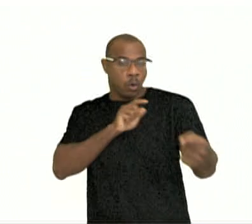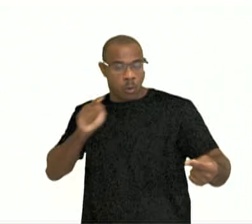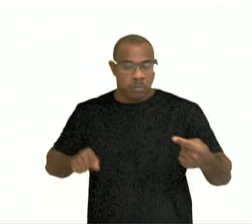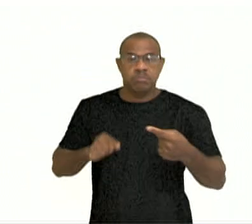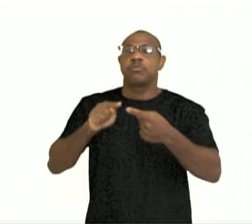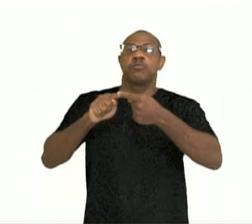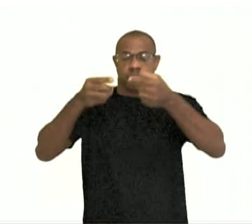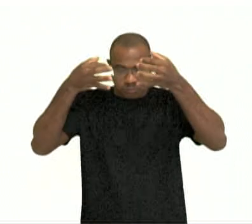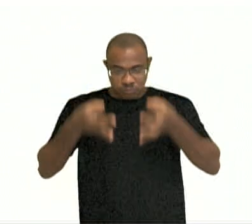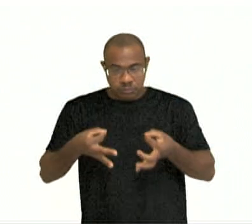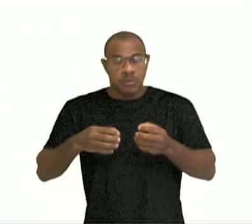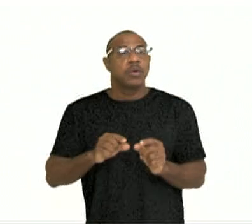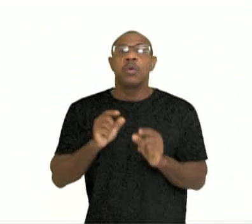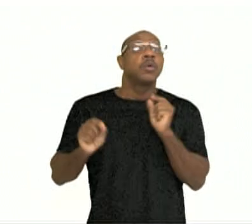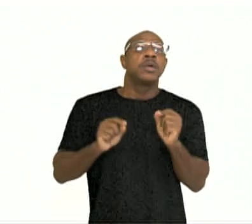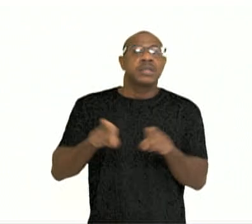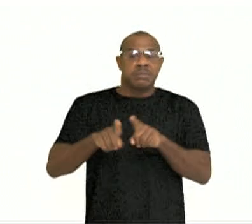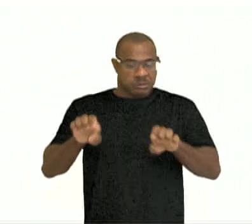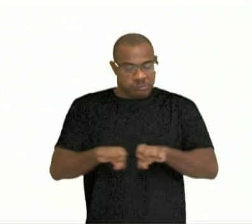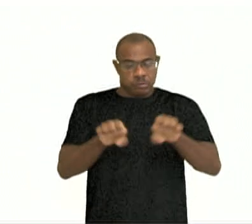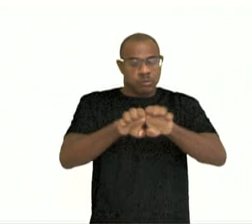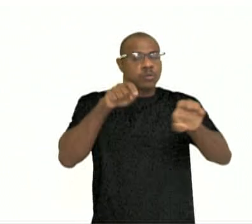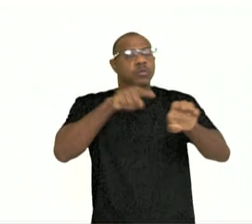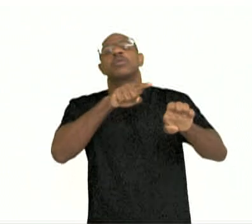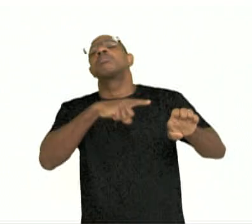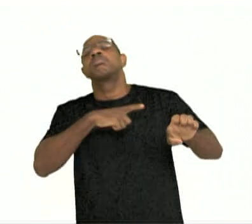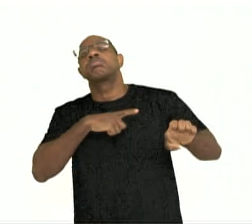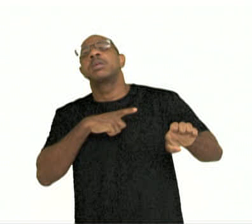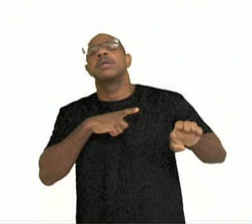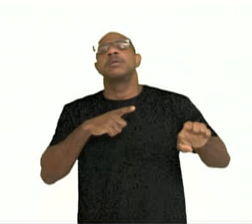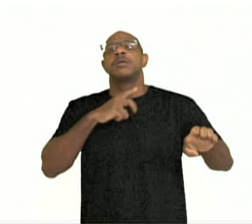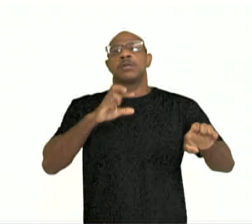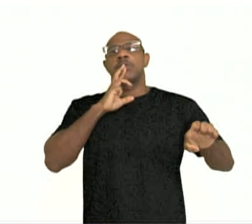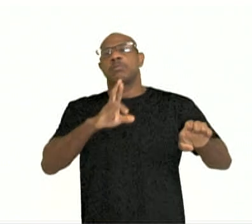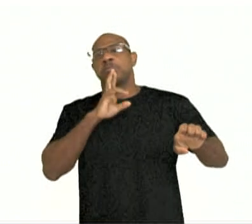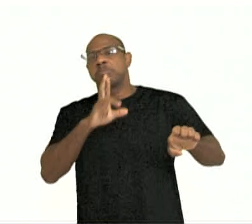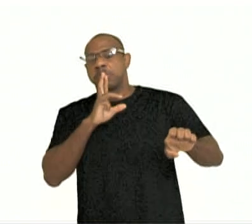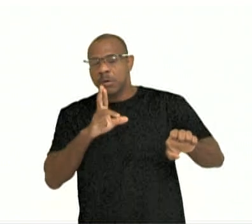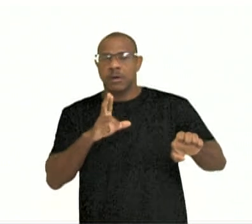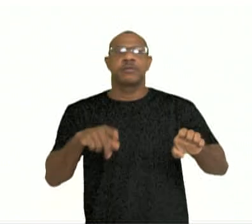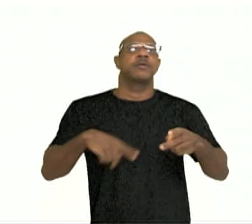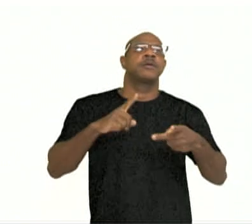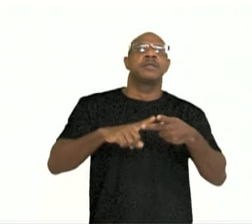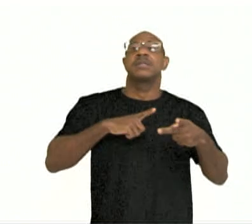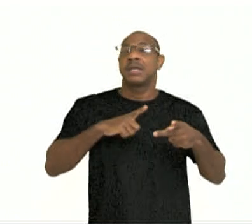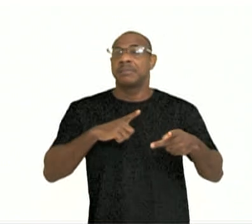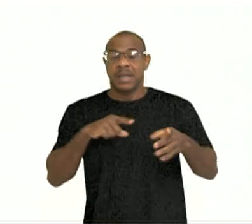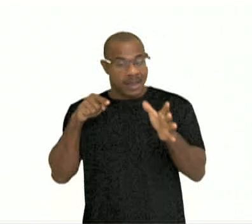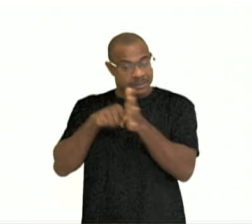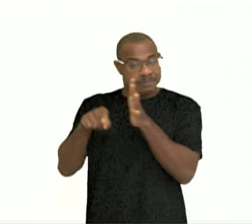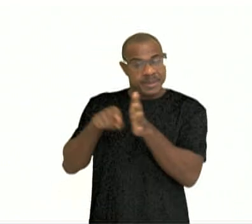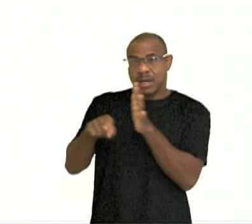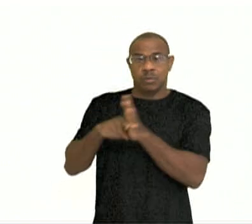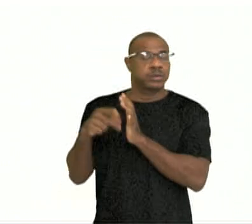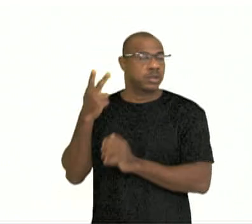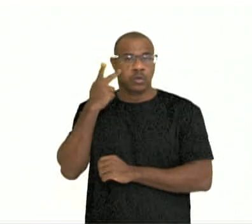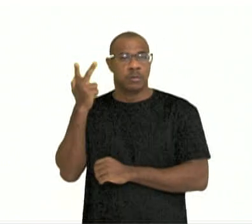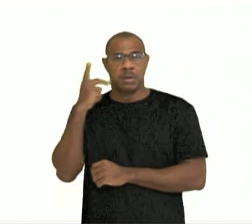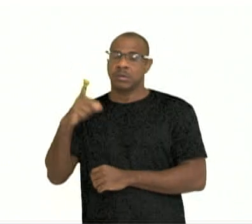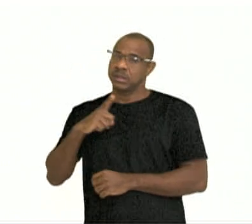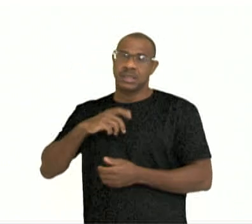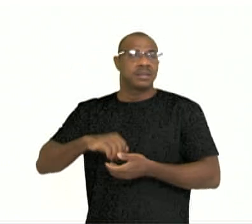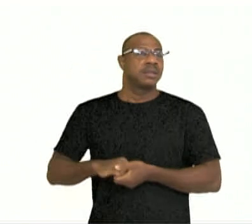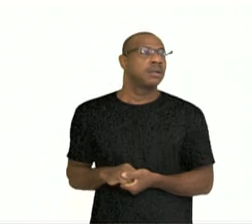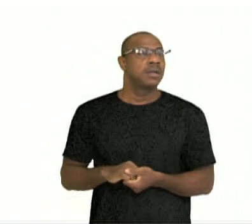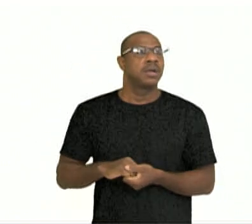objetividade, e cuja estrutura se orienta a partir de respostas àquelas perguntas típicas do LIDE. Quais